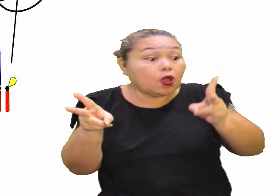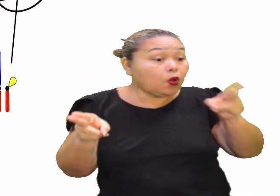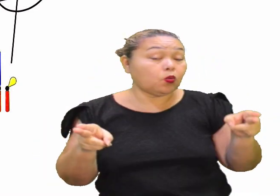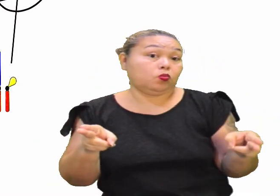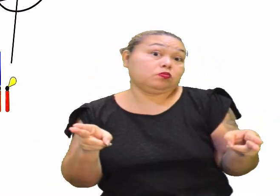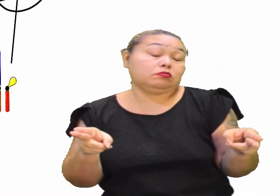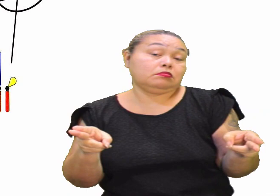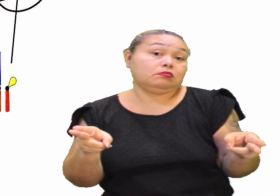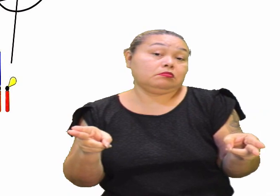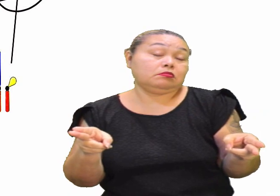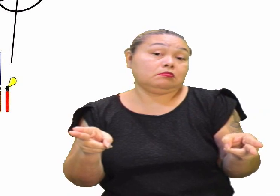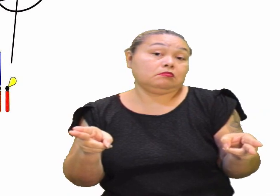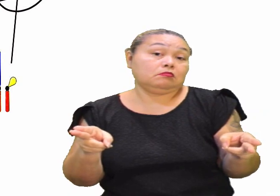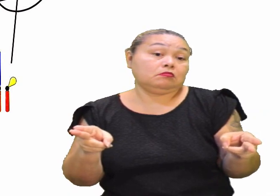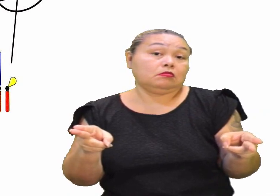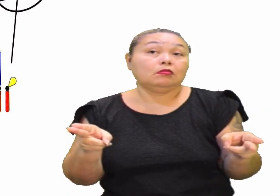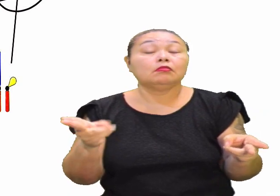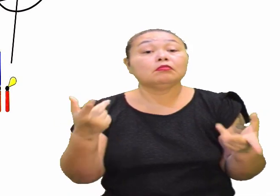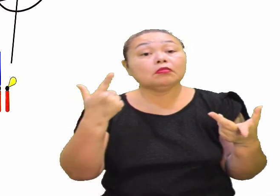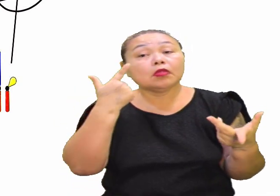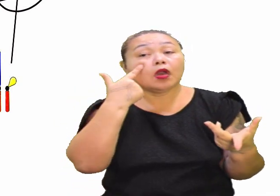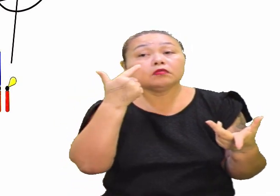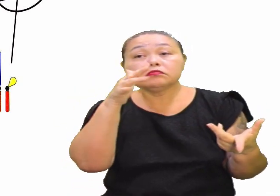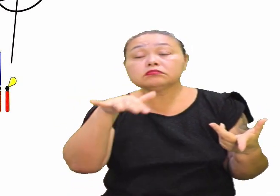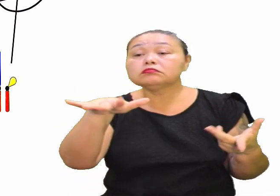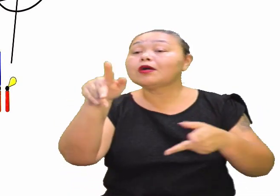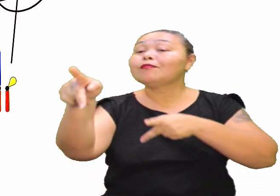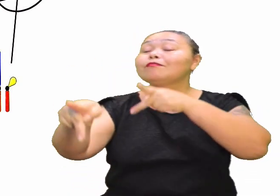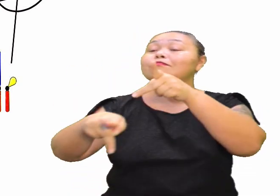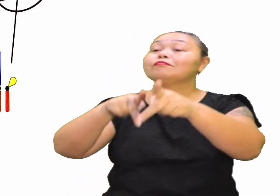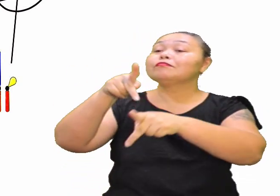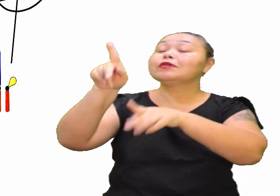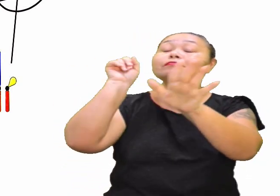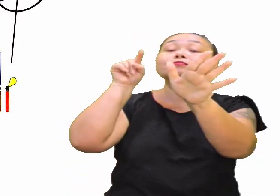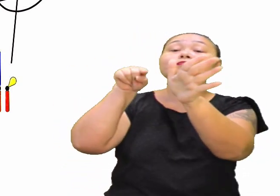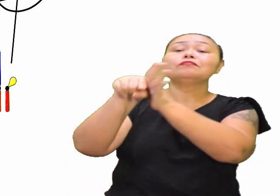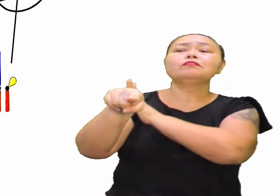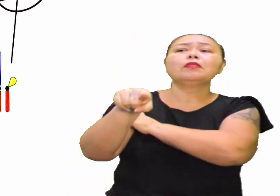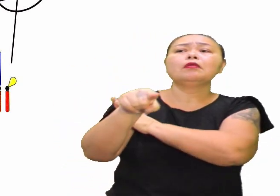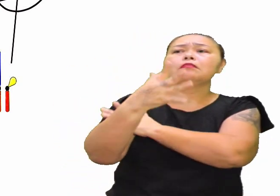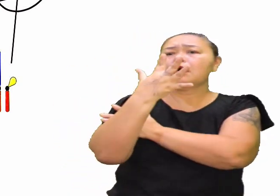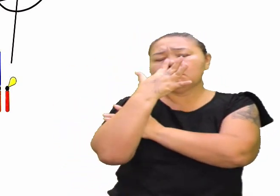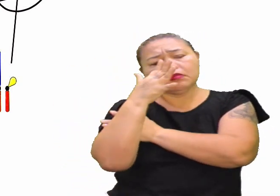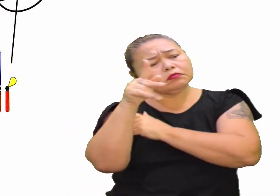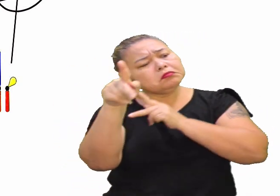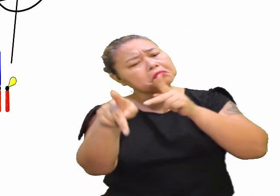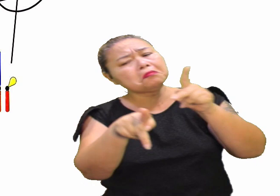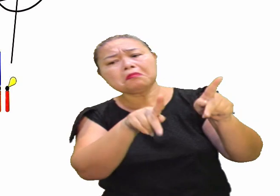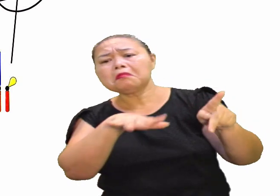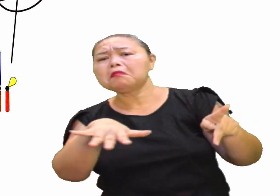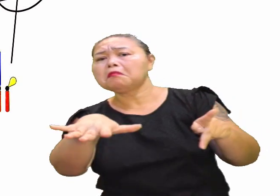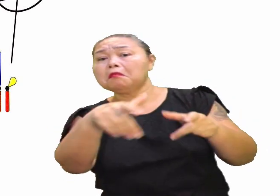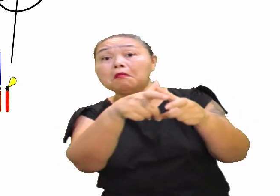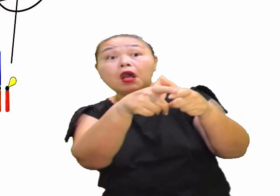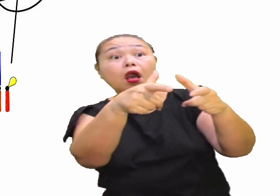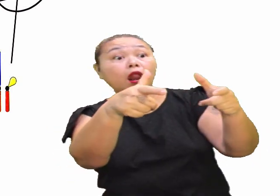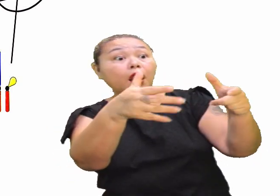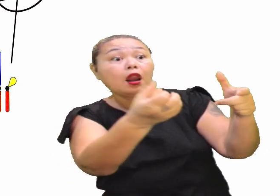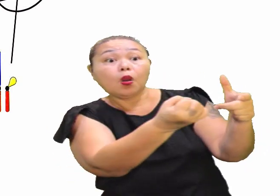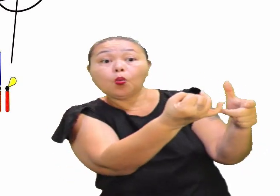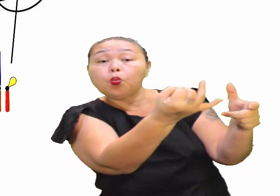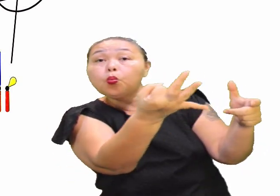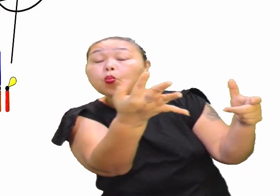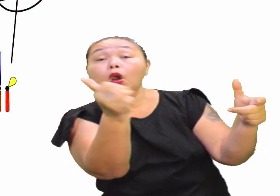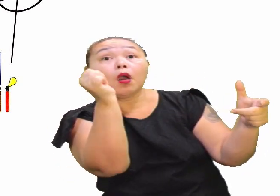É 50%, independente do primeiro desses 50%. Tudo bem? Agora me responde uma